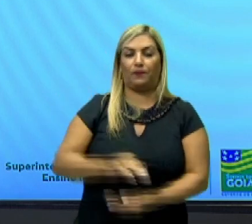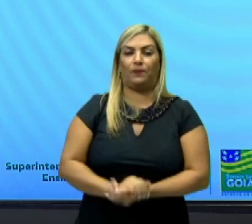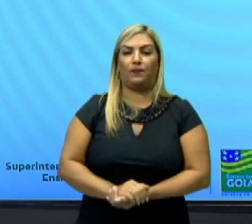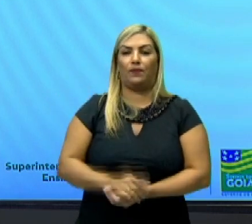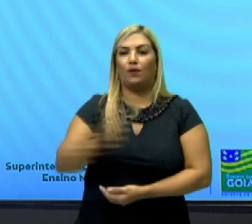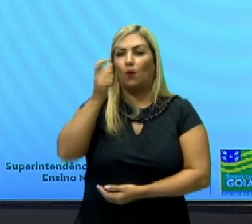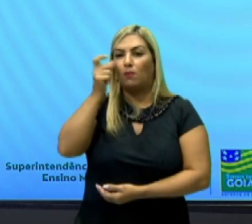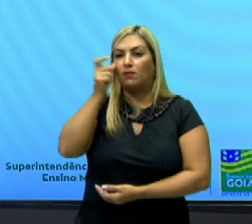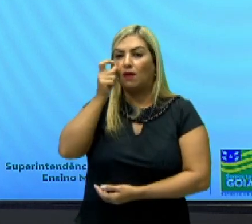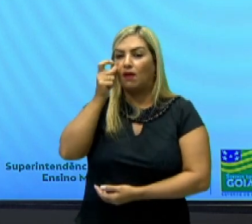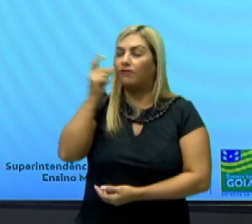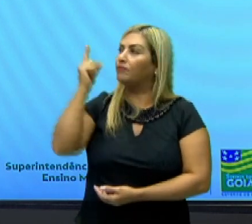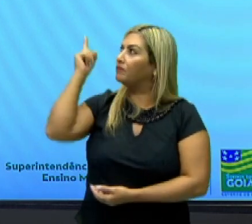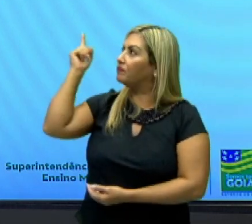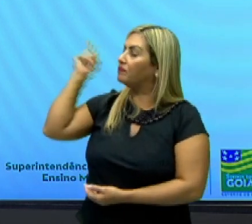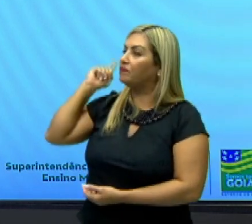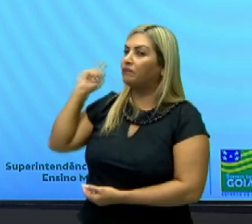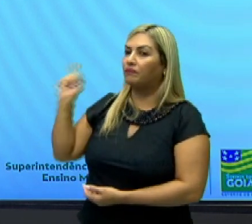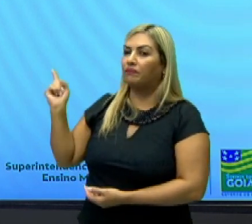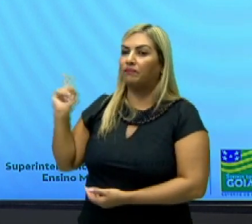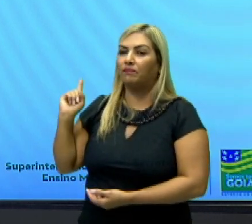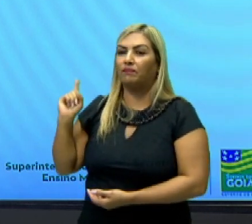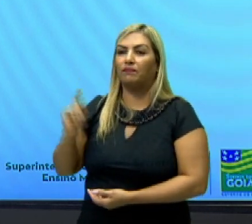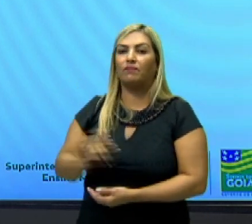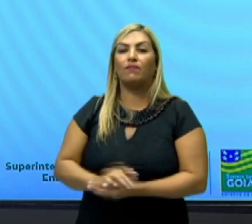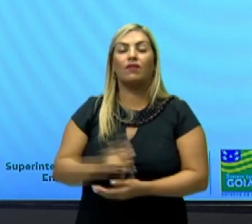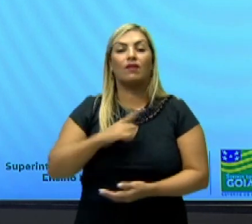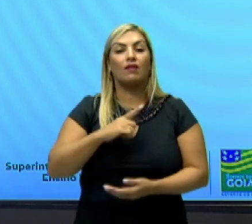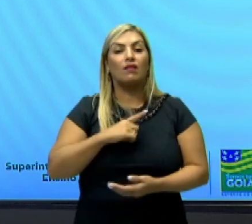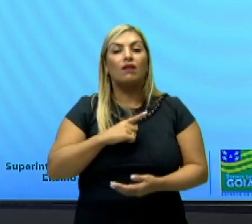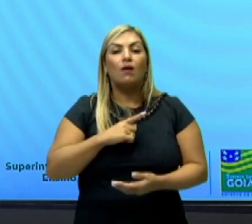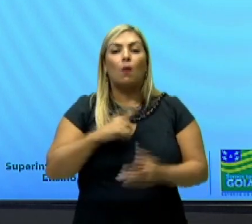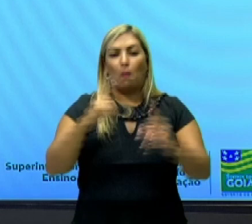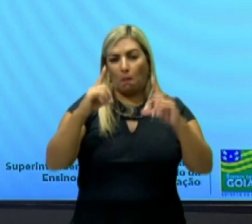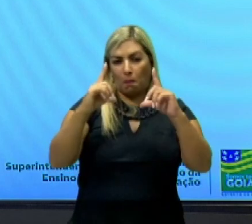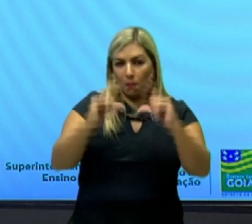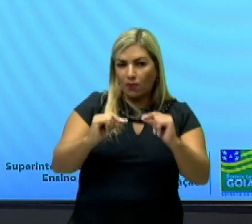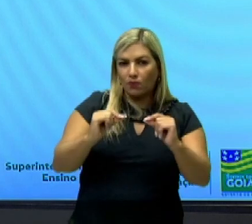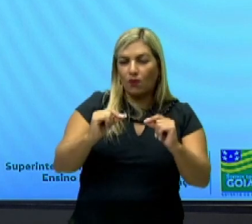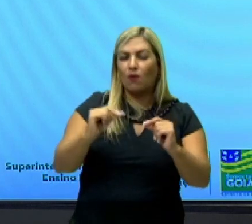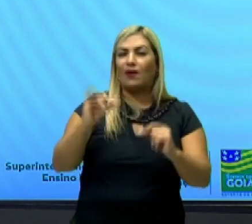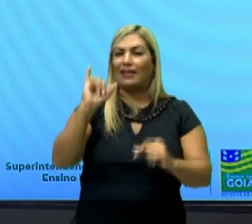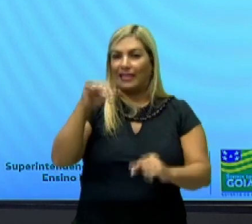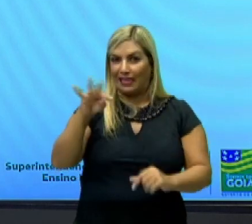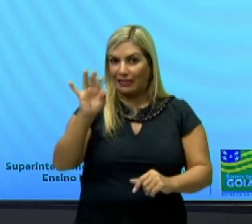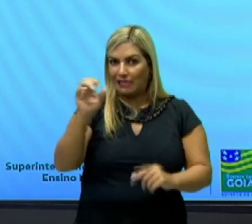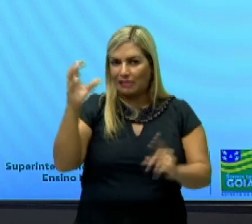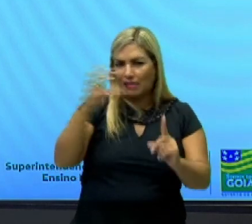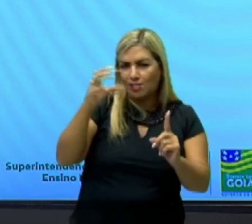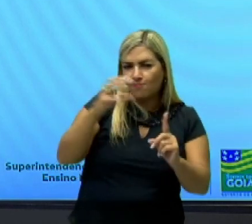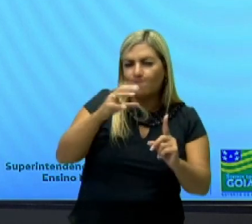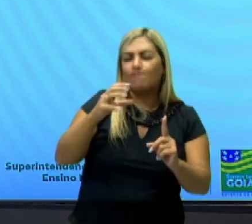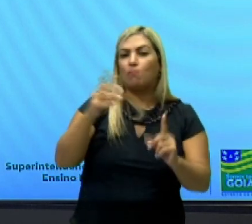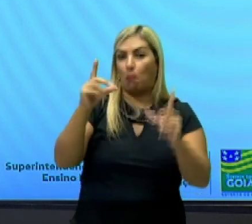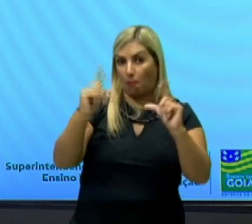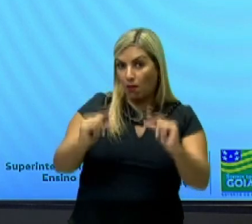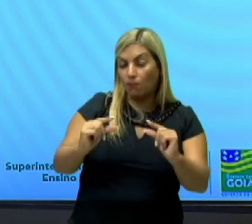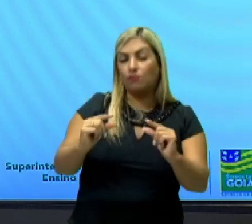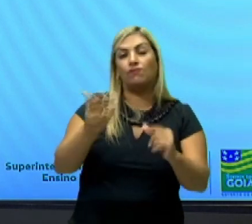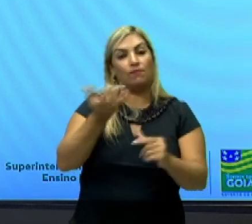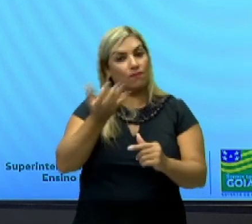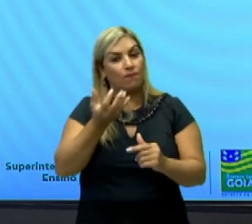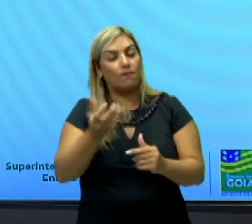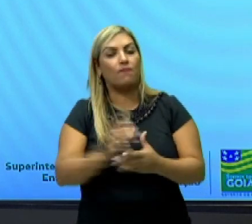Então, está aqui os nossos esquemas. Ele quer, nessas condições, a corrente elétrica de menor intensidade, olha lá, ele quer a resistência elétrica de menor